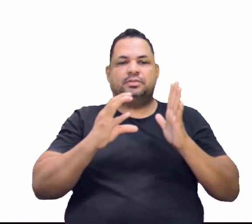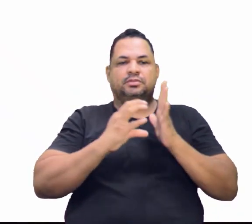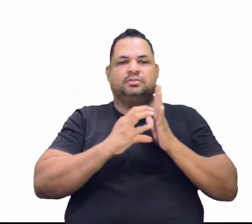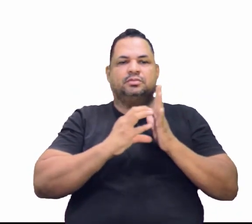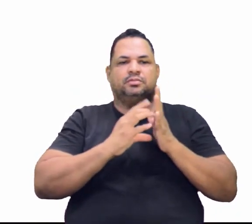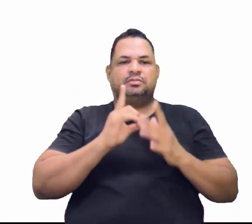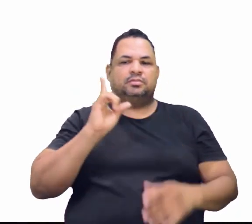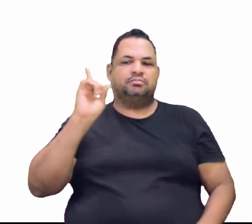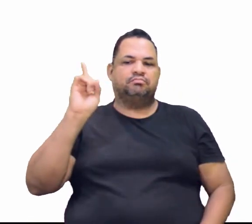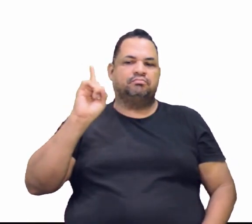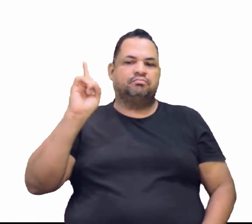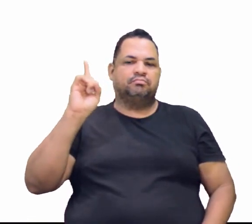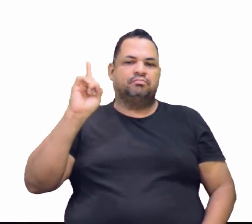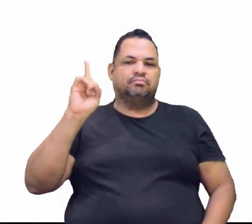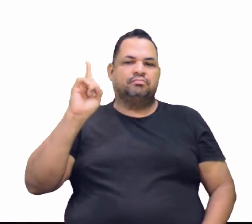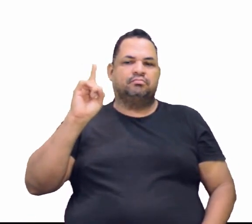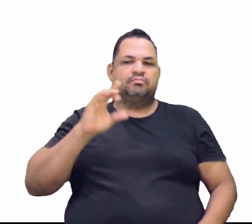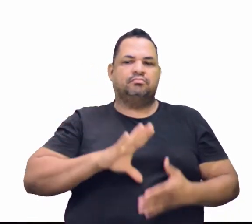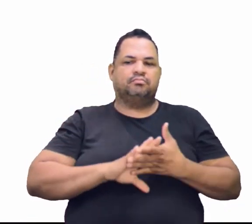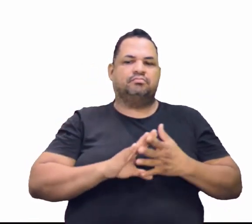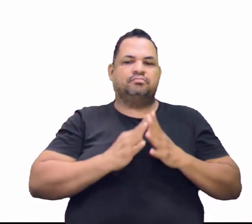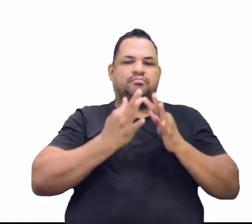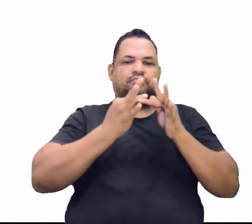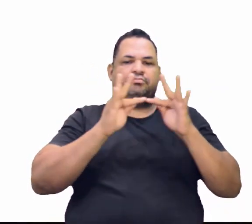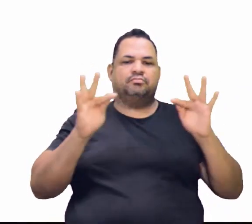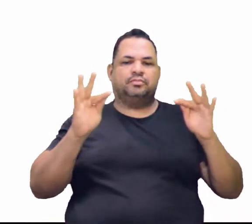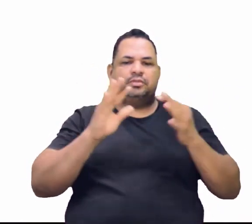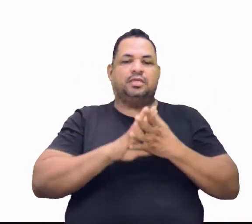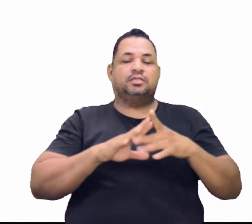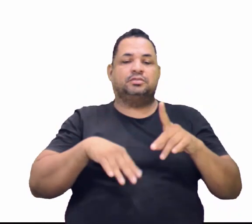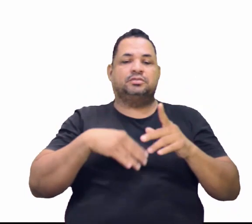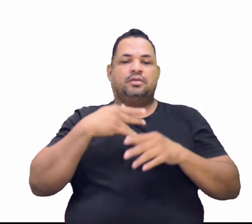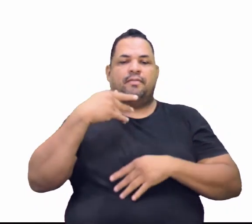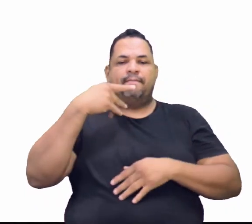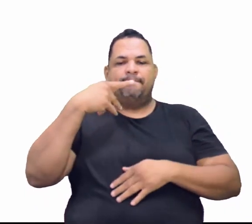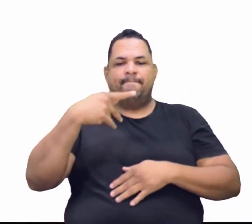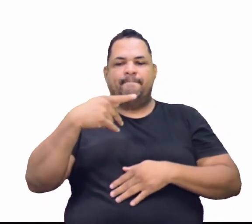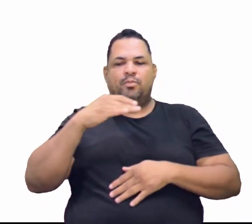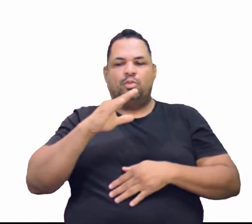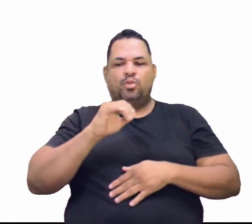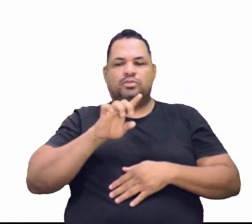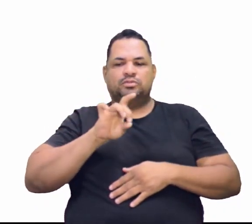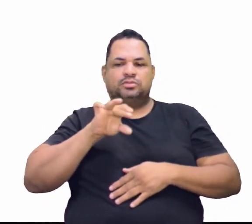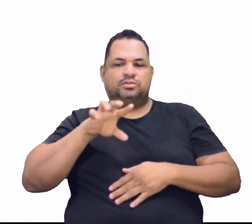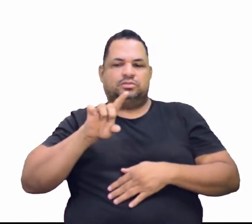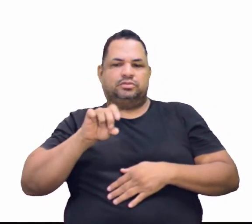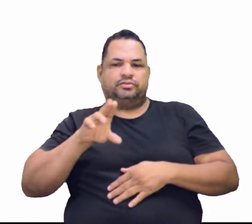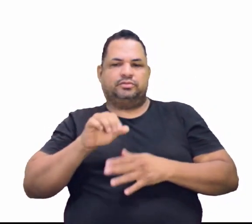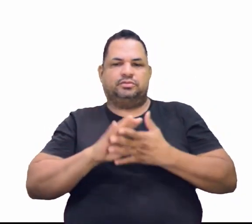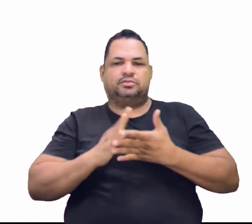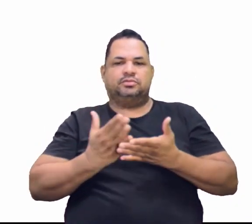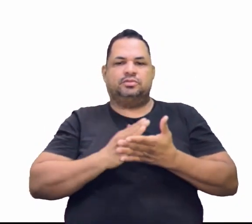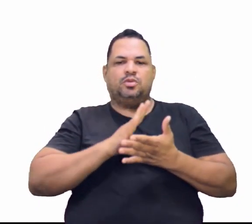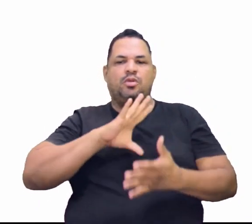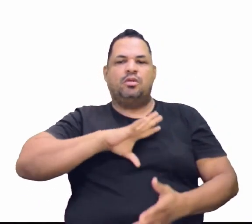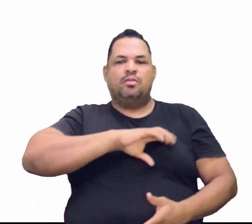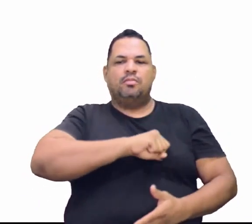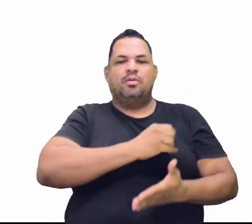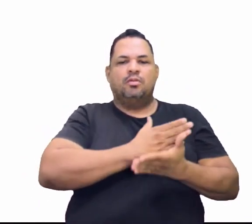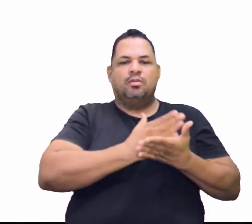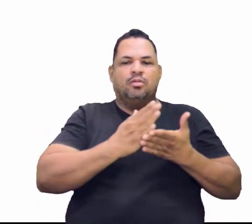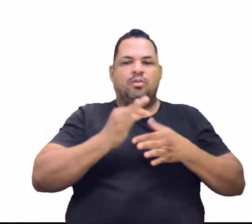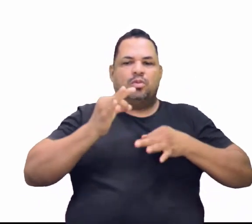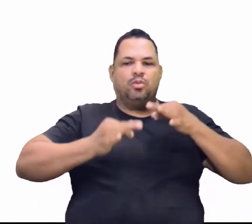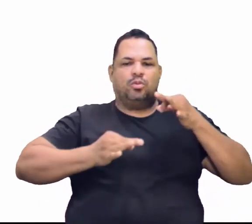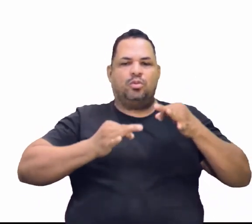do Rondon é essa daqui. É uma frase positivista, quando ele fala o amor por princípio,